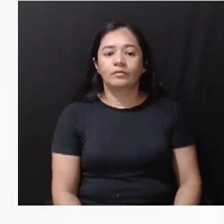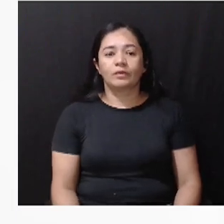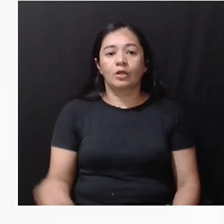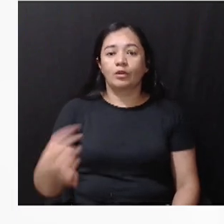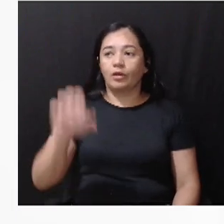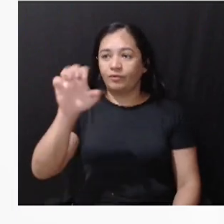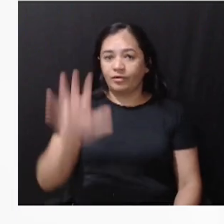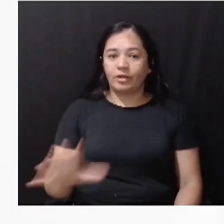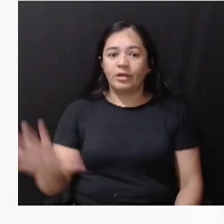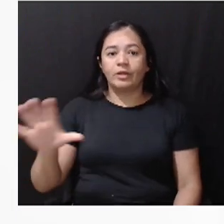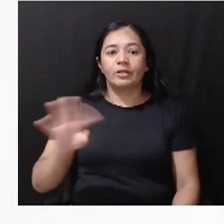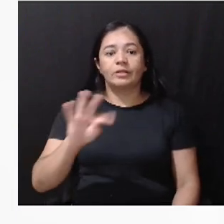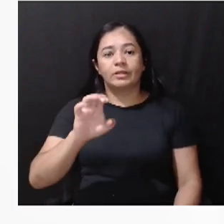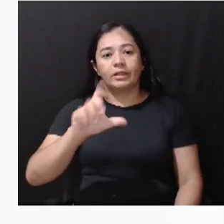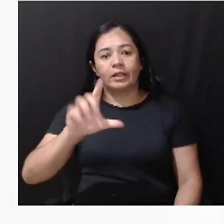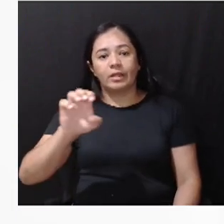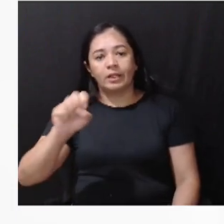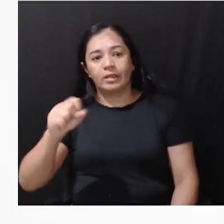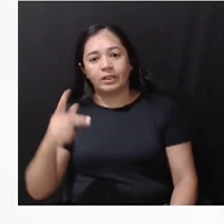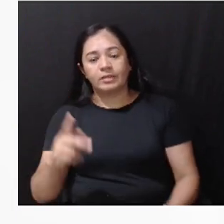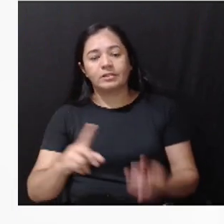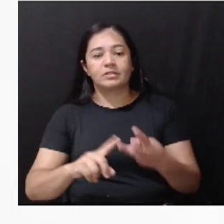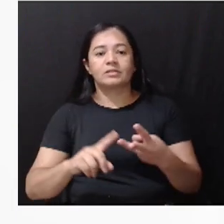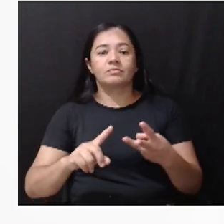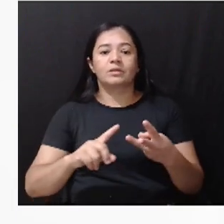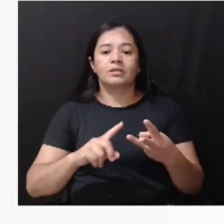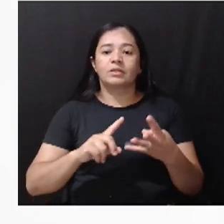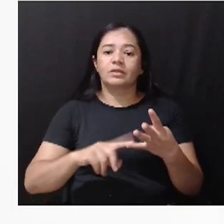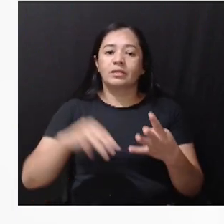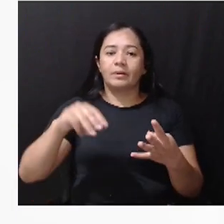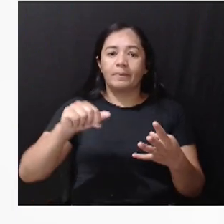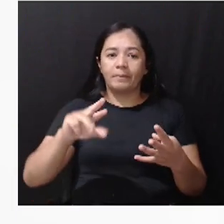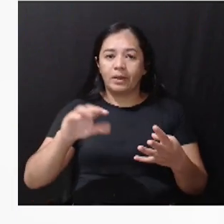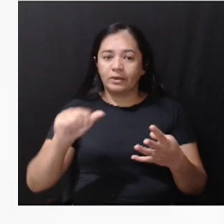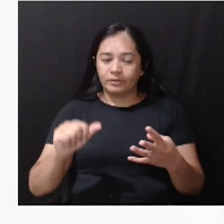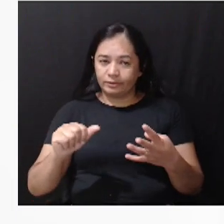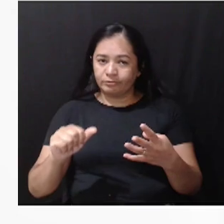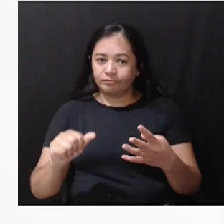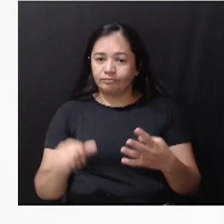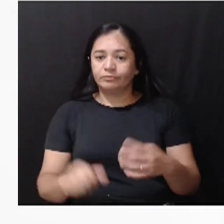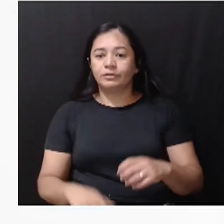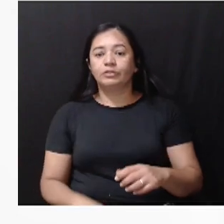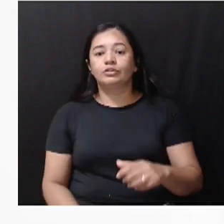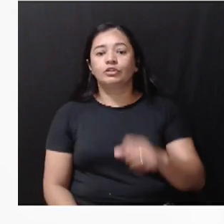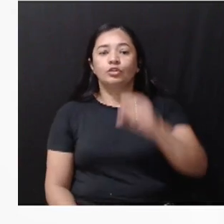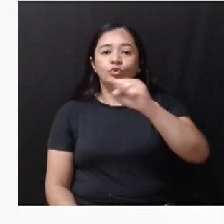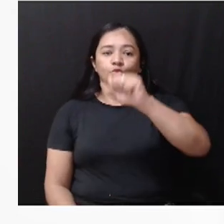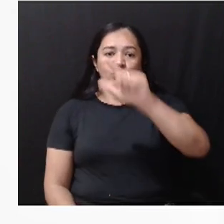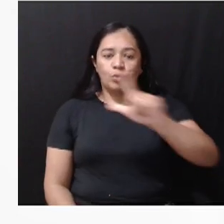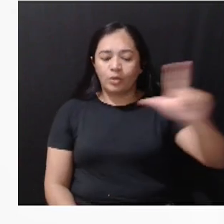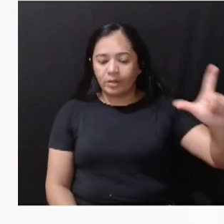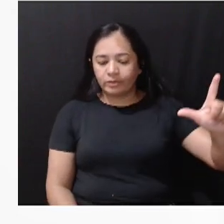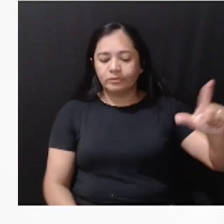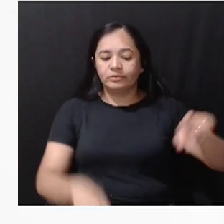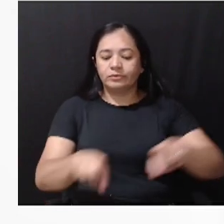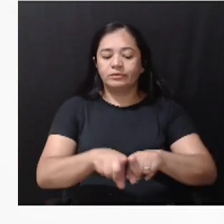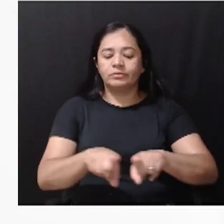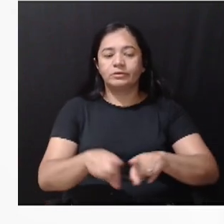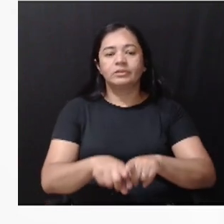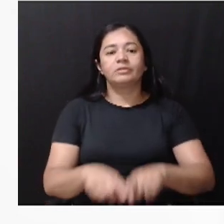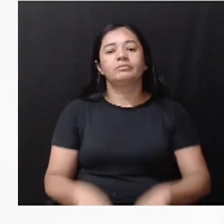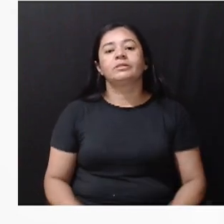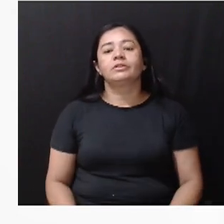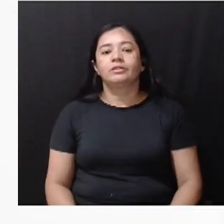Telespe, Jardim Itatinga e Jardim Maria Rosa. E no suleste, Parque Jambeiro, Jardim Samambaia,